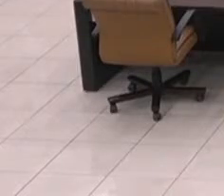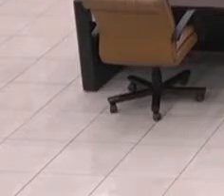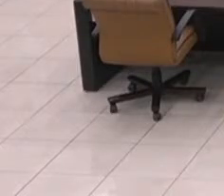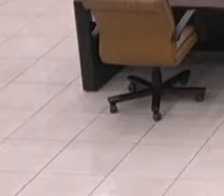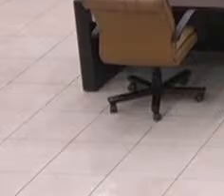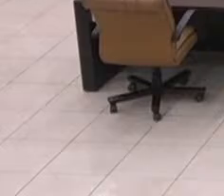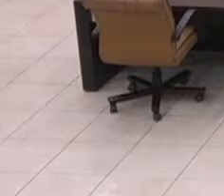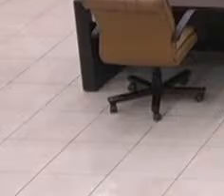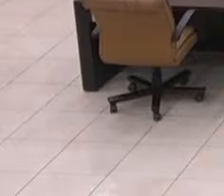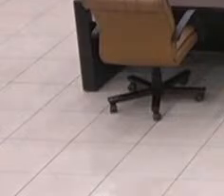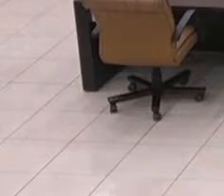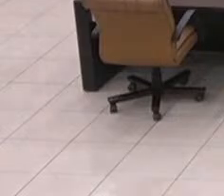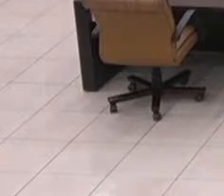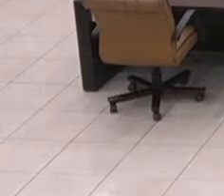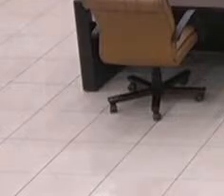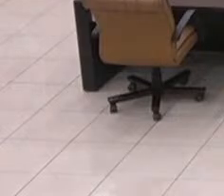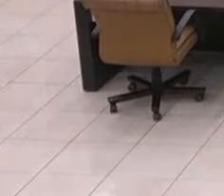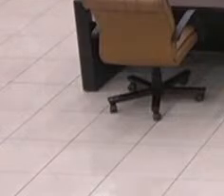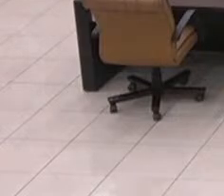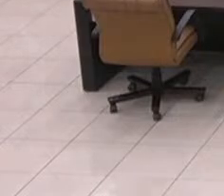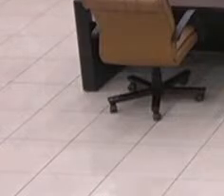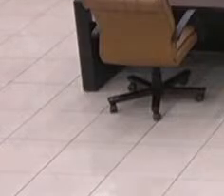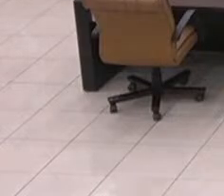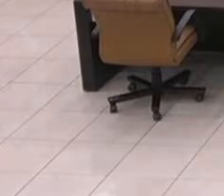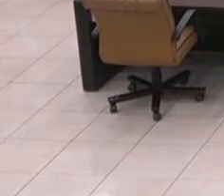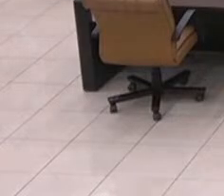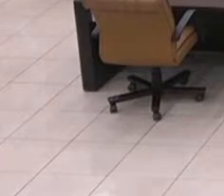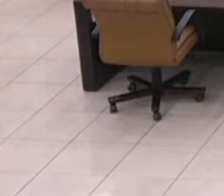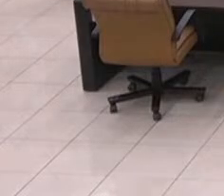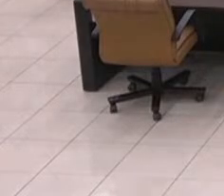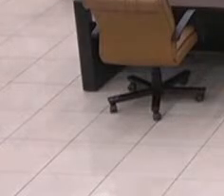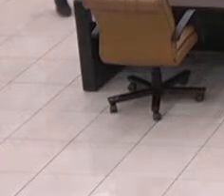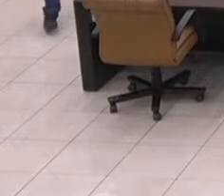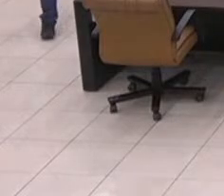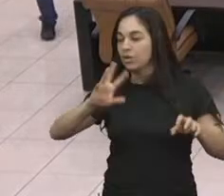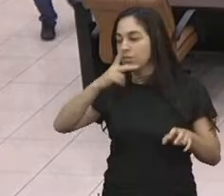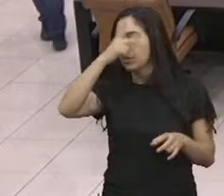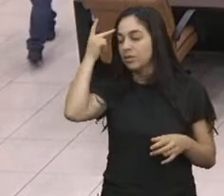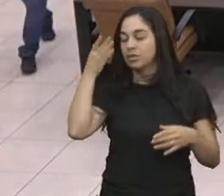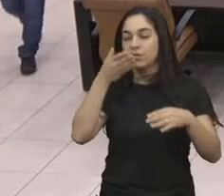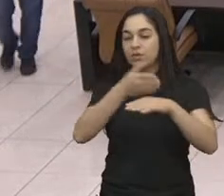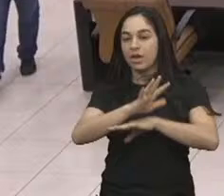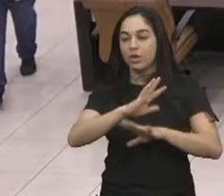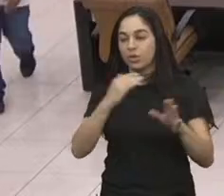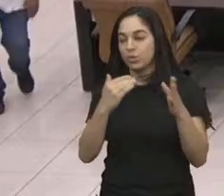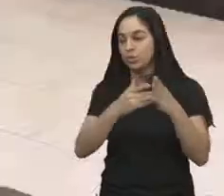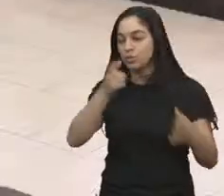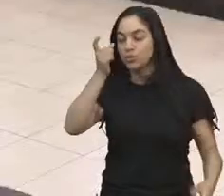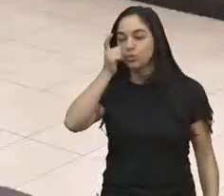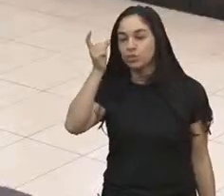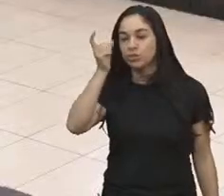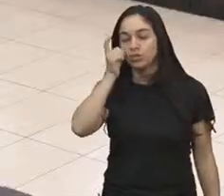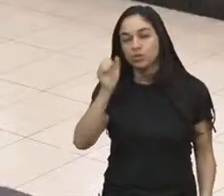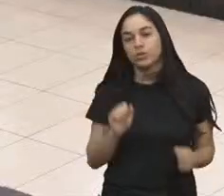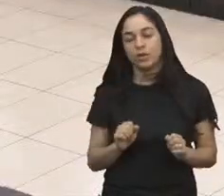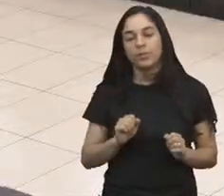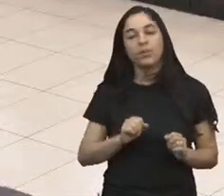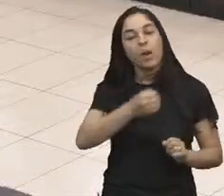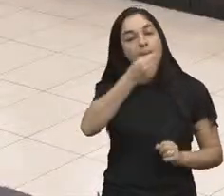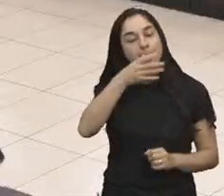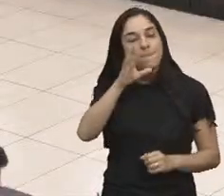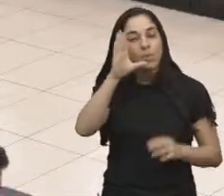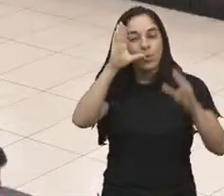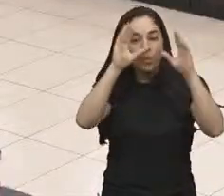senhores membros da mesa, vereador, servidor, público presente, telespectador da TV Câmaras, internauta, uma boa